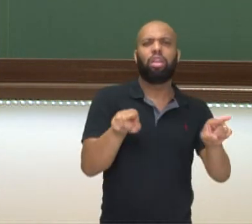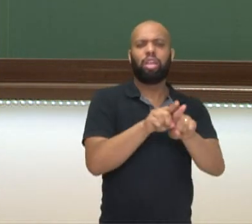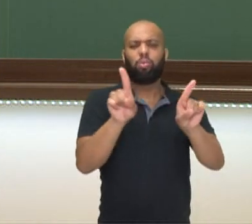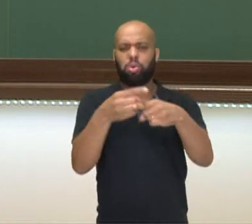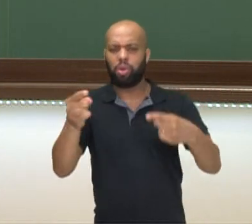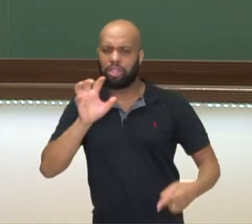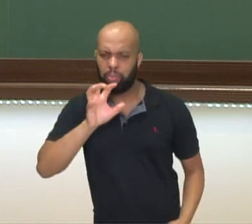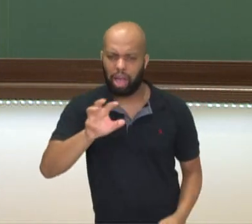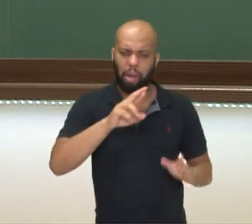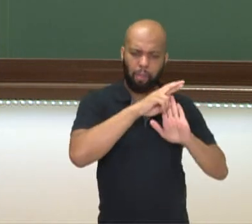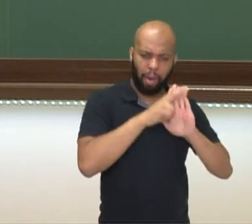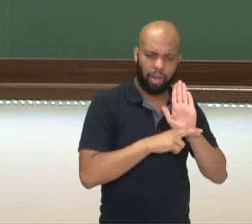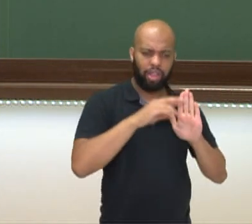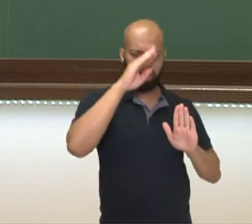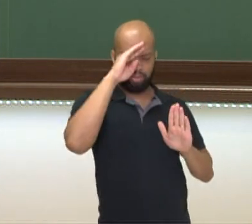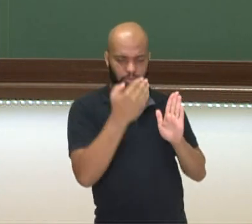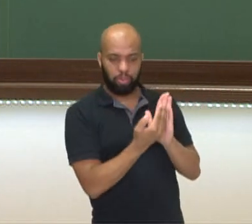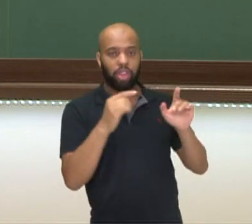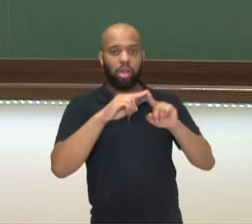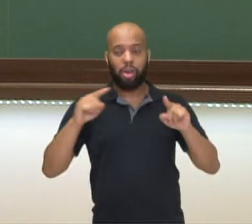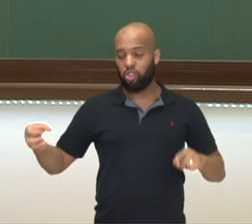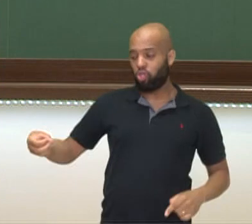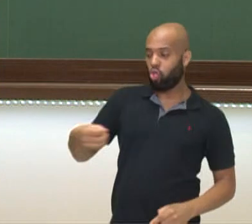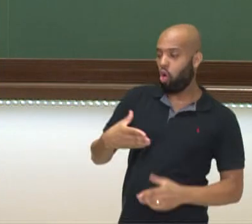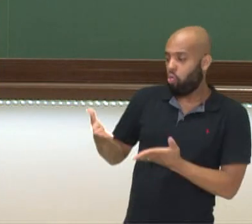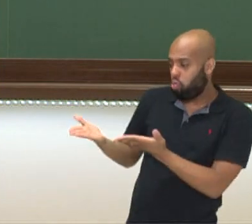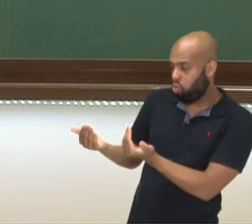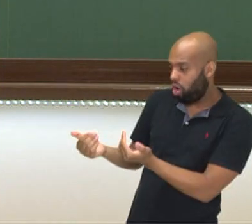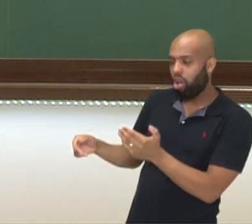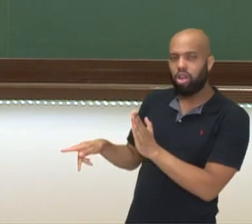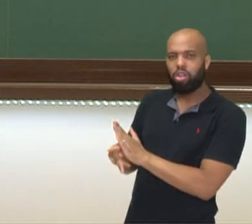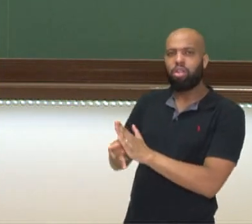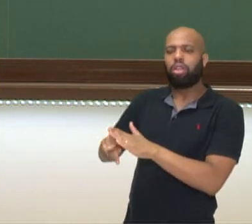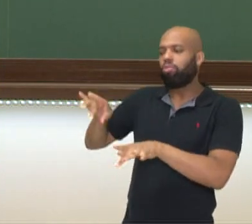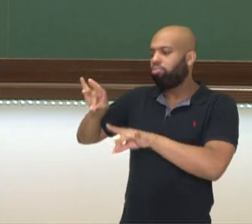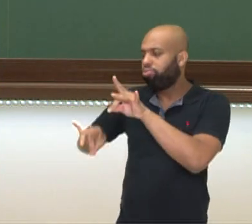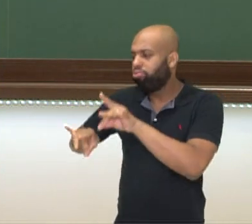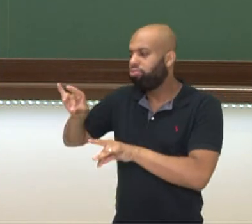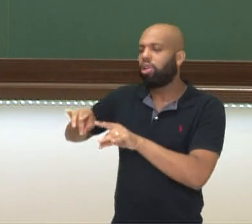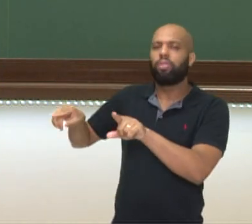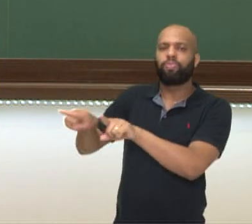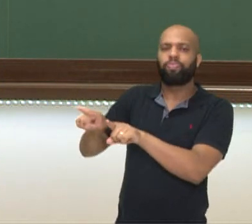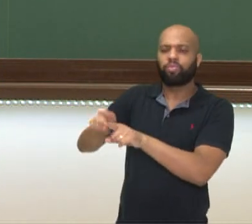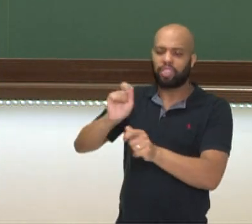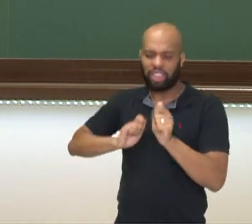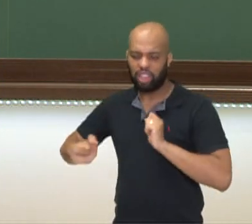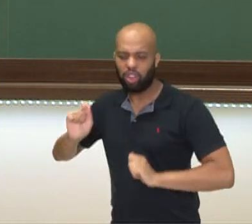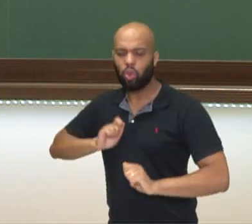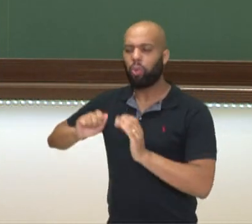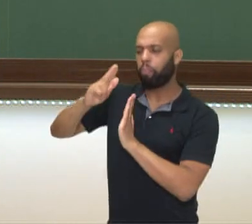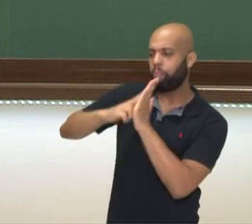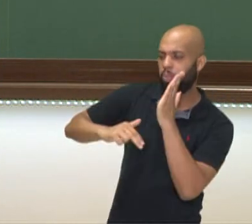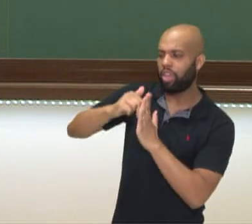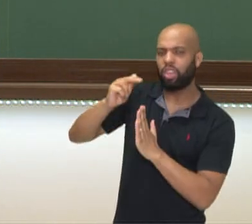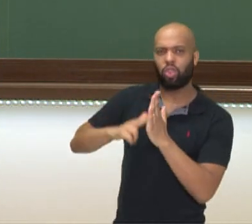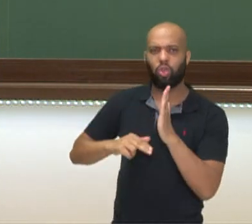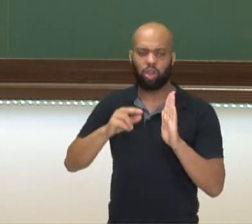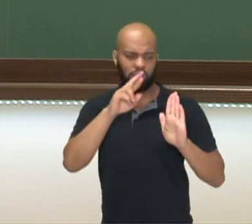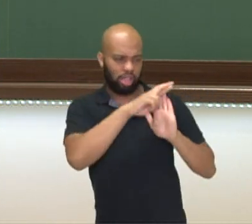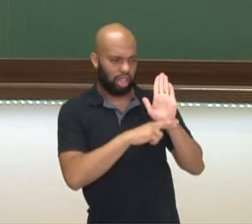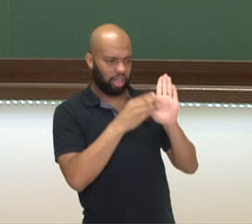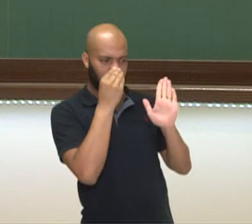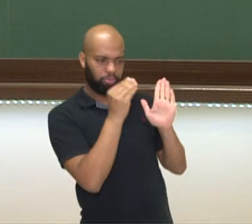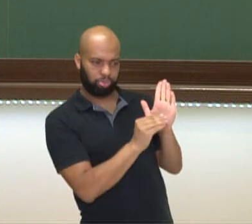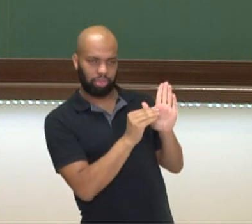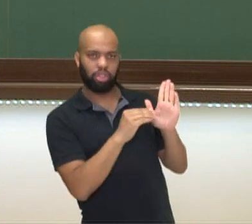esses novos jovens artistas, músicos, atores, pintores, eles tentam quebrar com essas regras. São